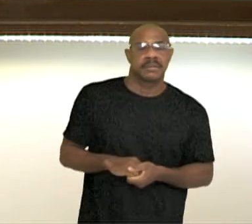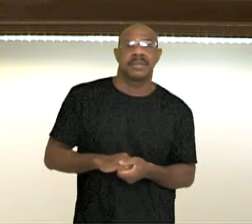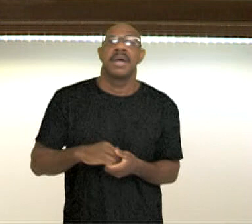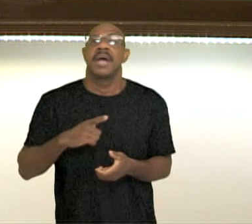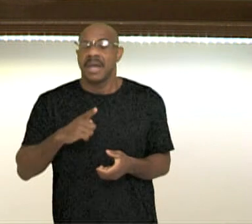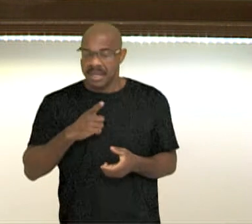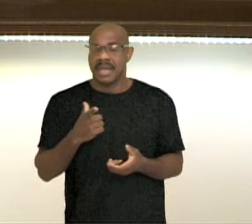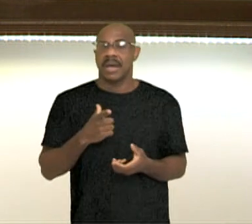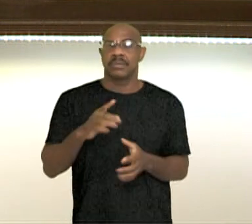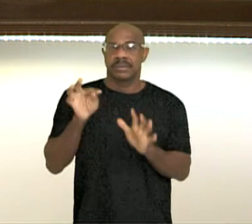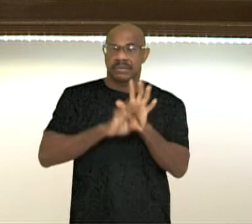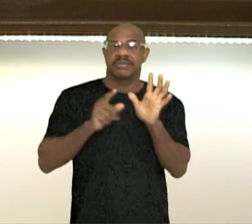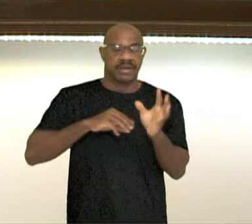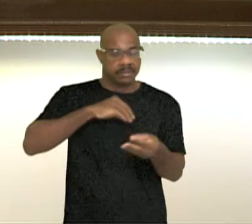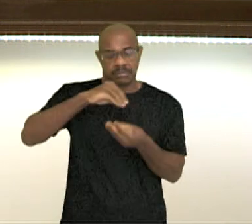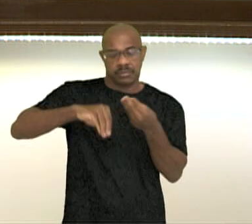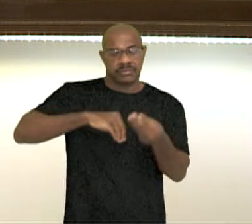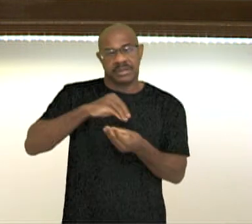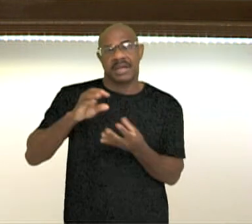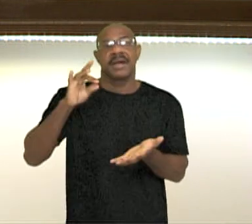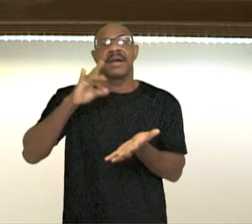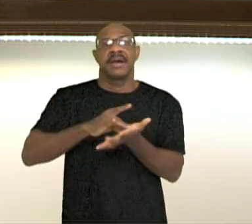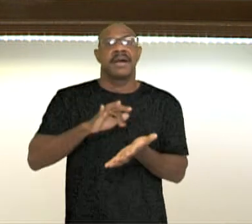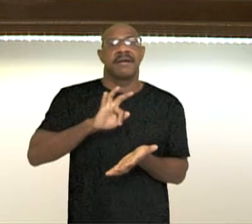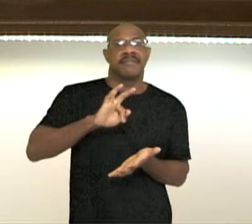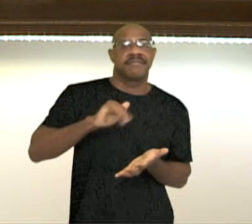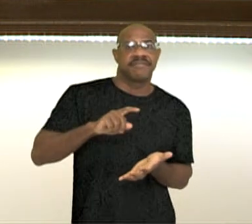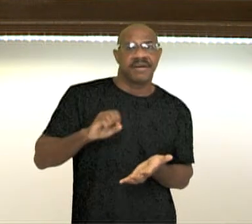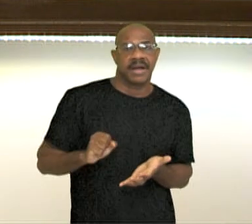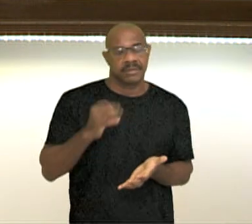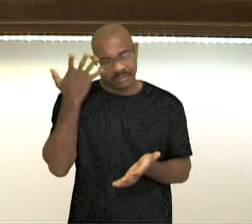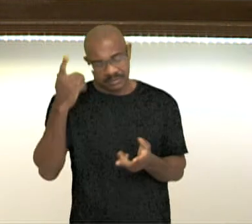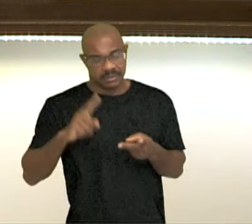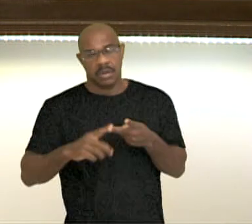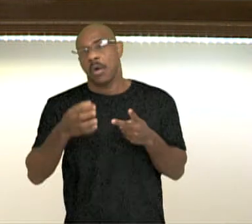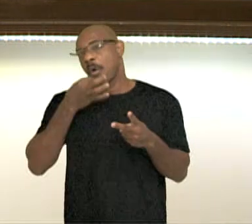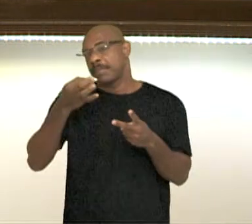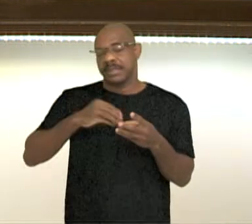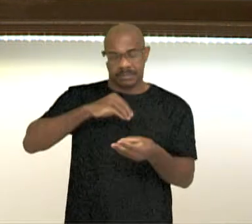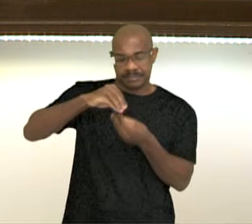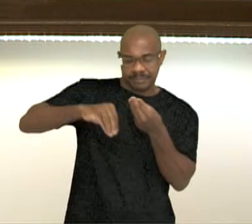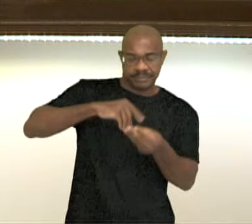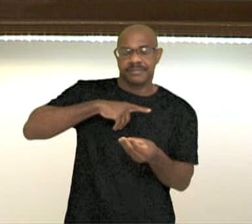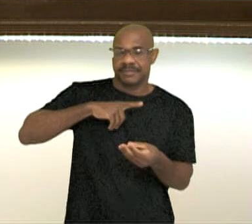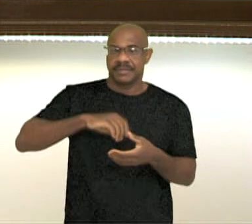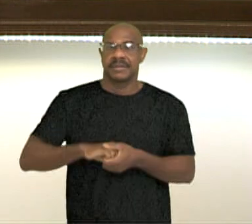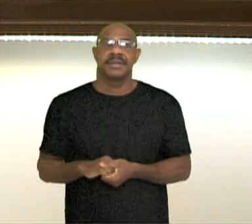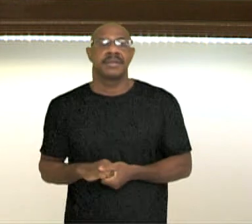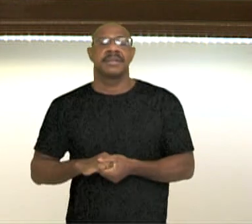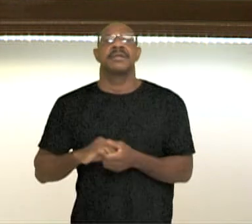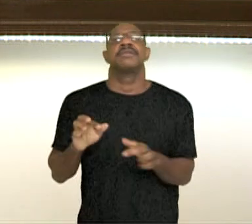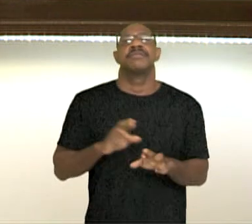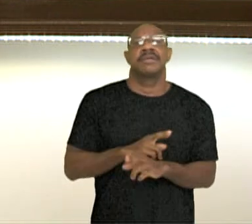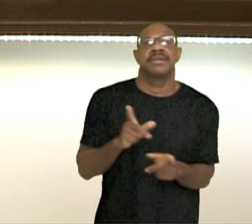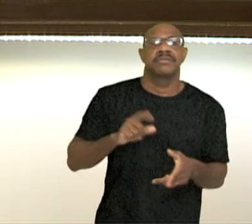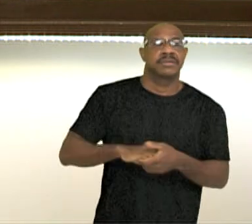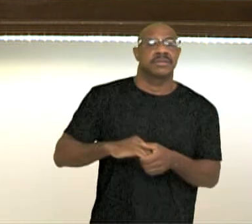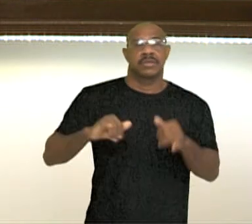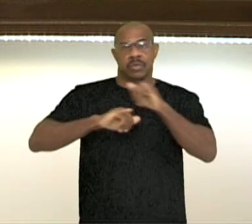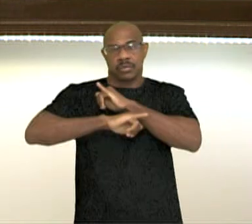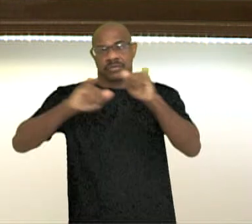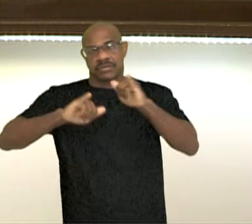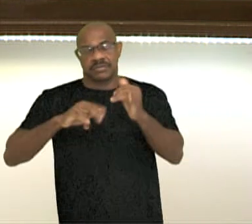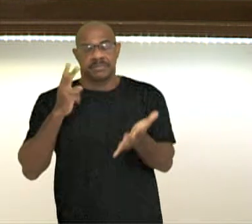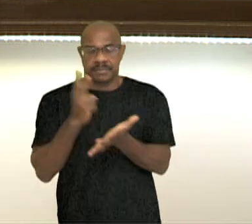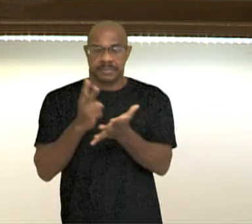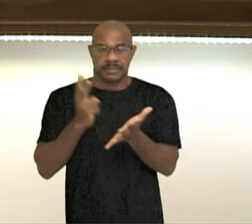mesclar fatos e opiniões, diferente da notícia, por exemplo, que precisa necessariamente se manter no campo do